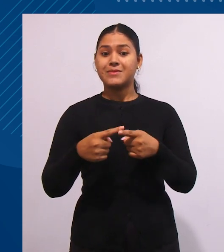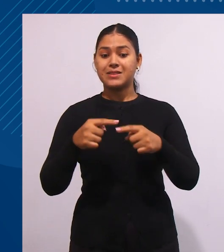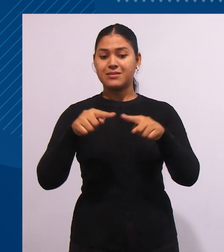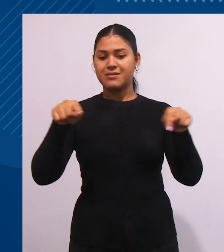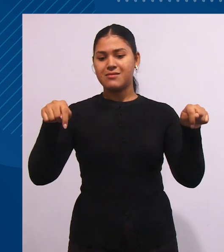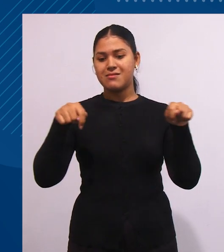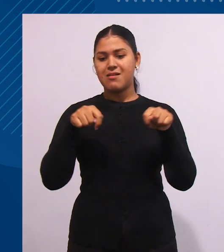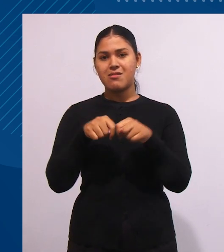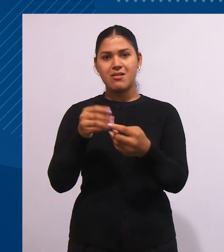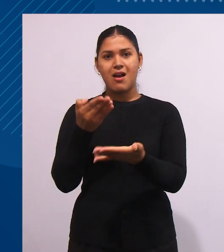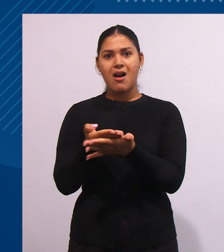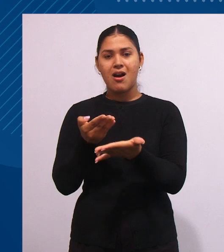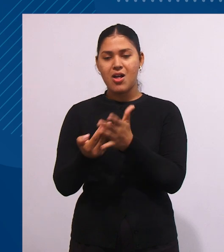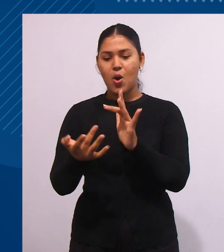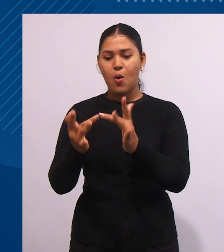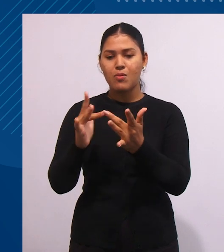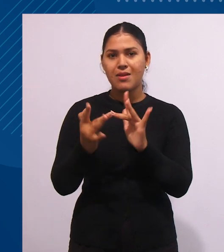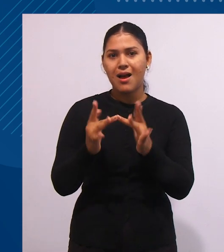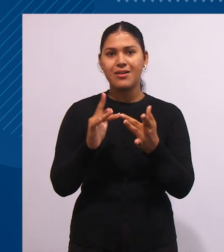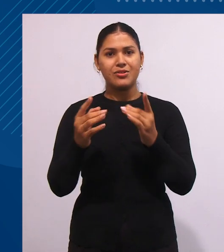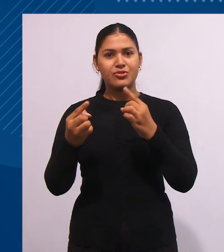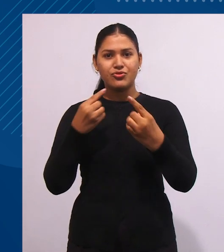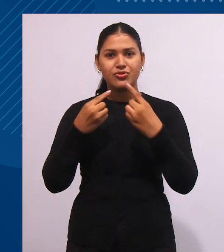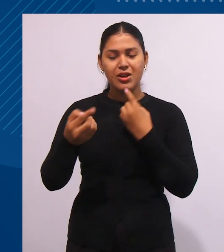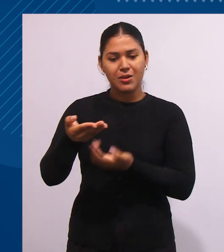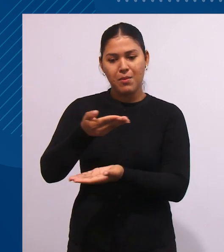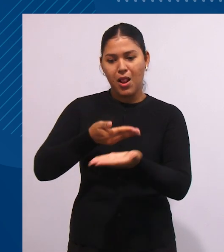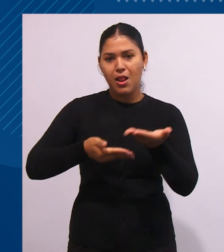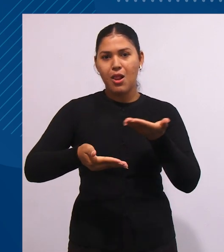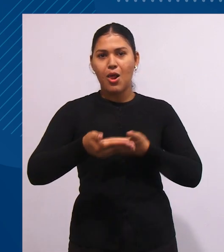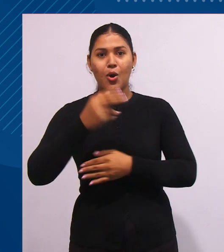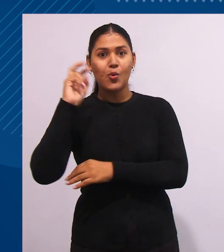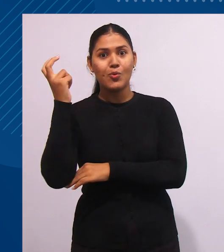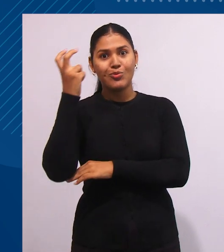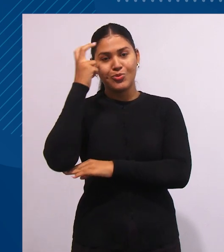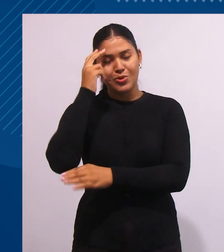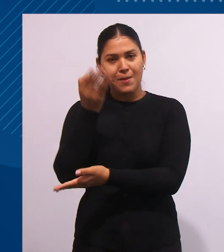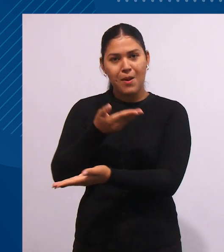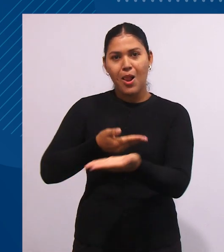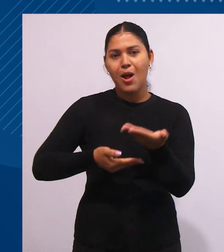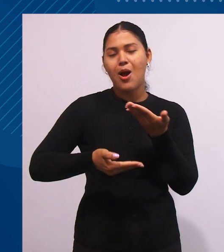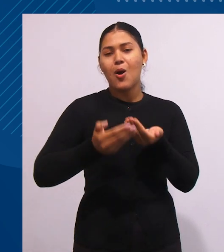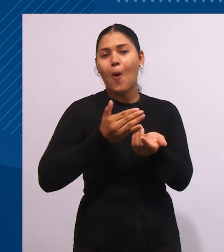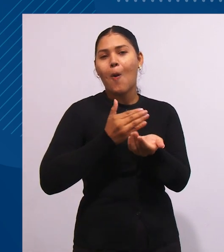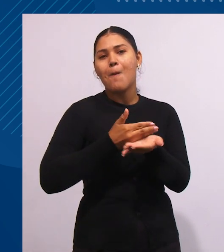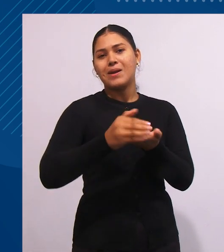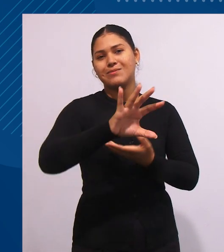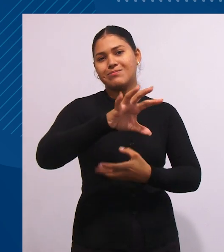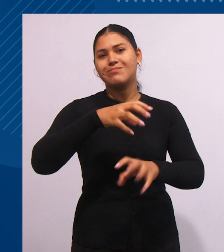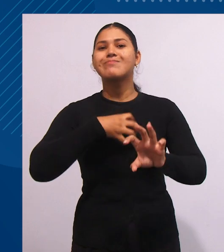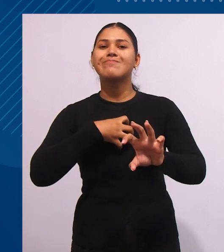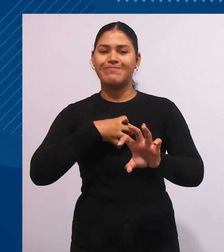esses diálogos. E todo esse processo vai promovendo uma empatia, né?